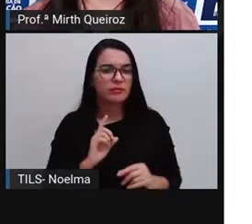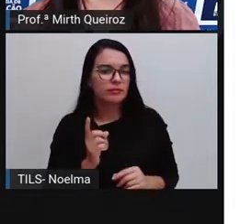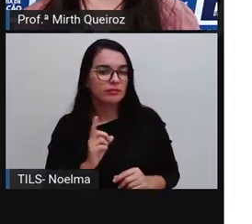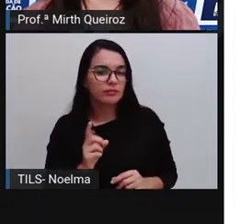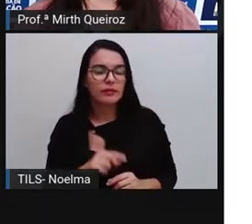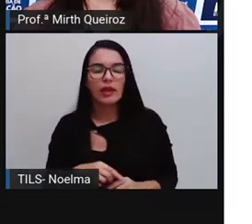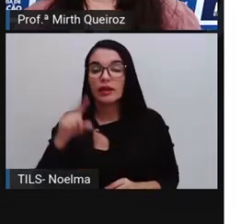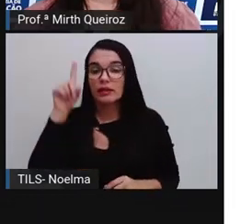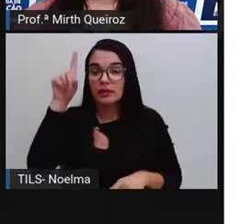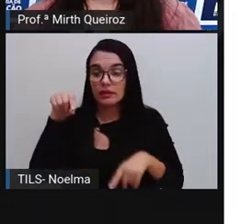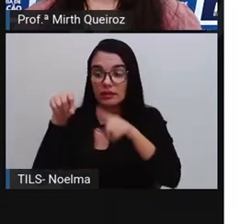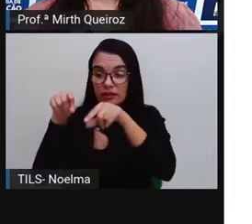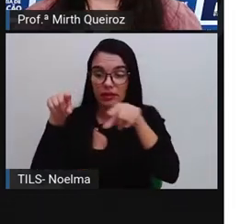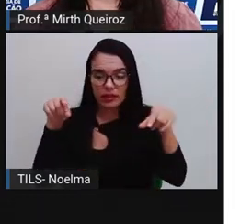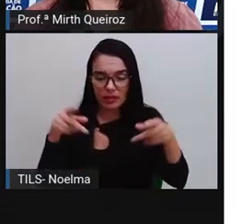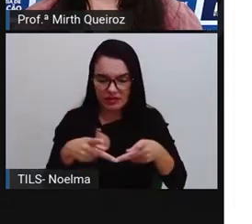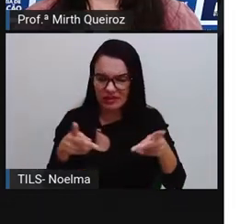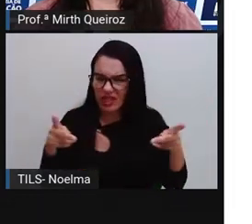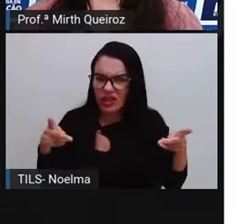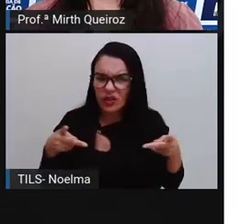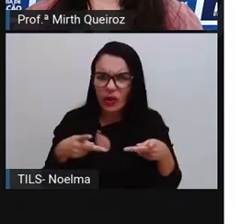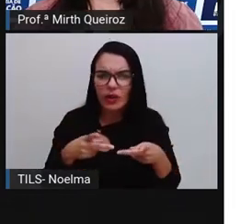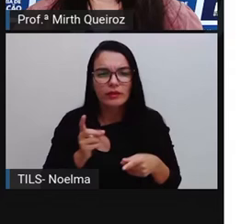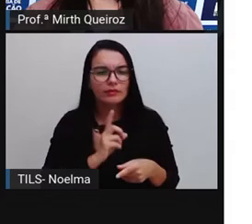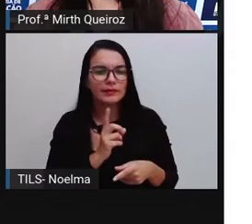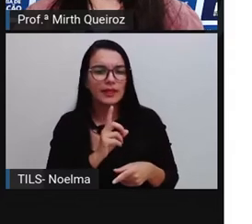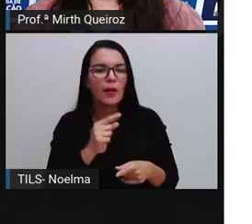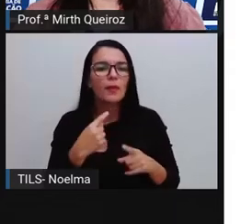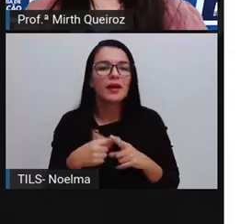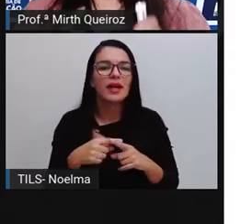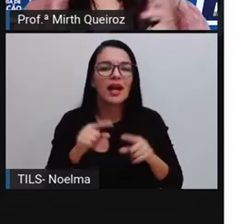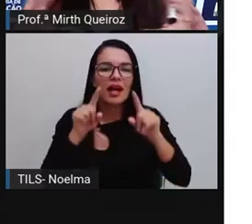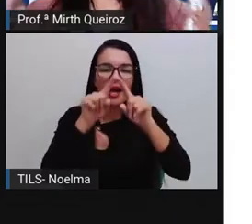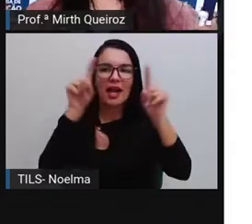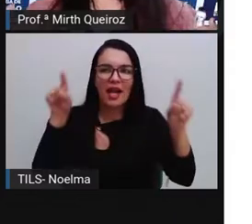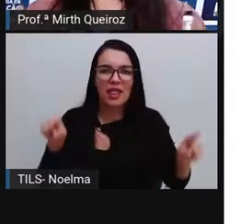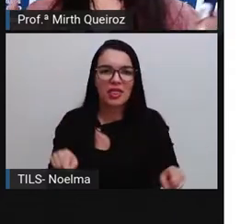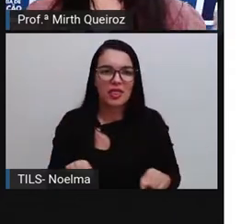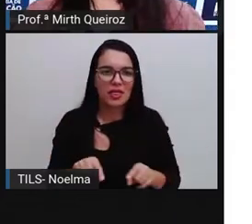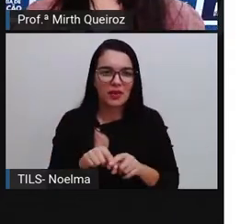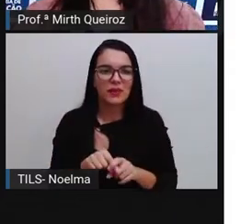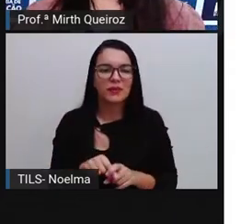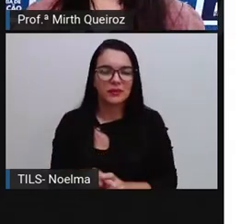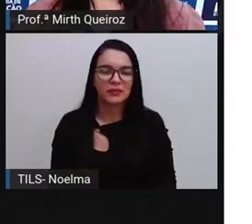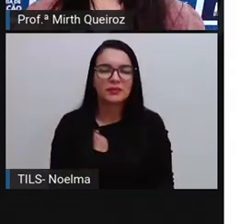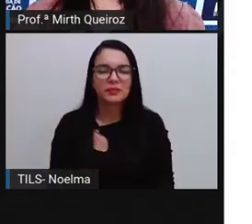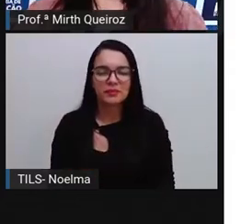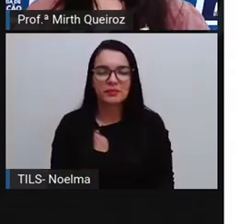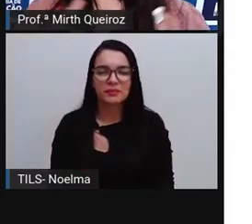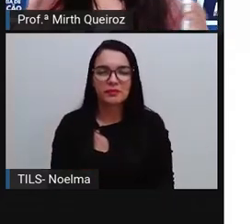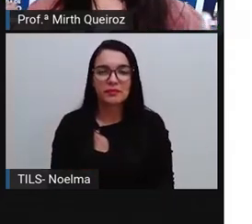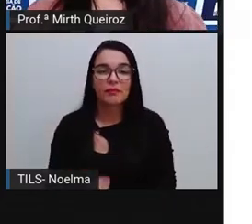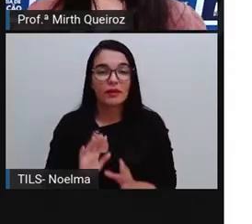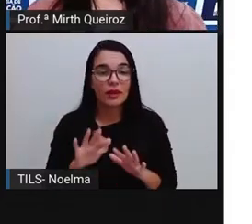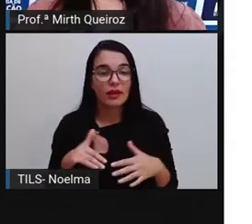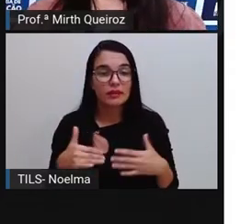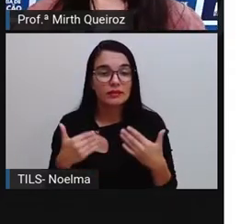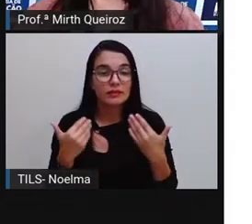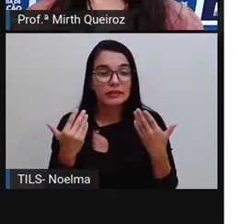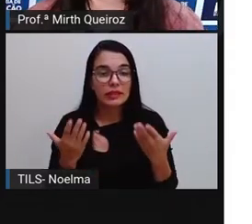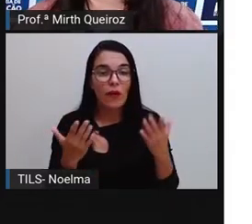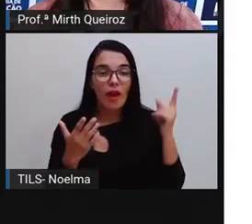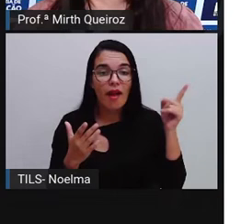o gráfico de setores? Também não. O gráfico de setores, ele é arredondado, né? Um círculo, né? Formando aí como se fosse